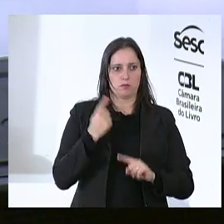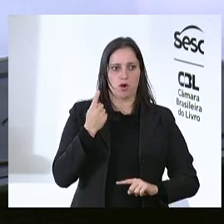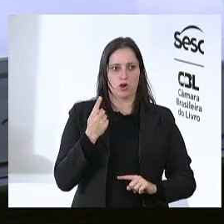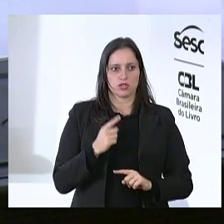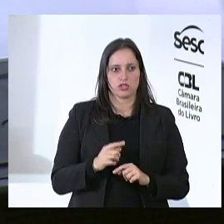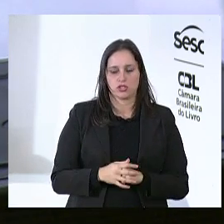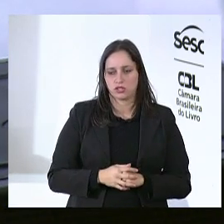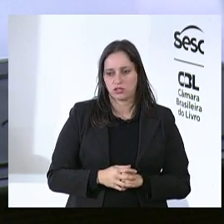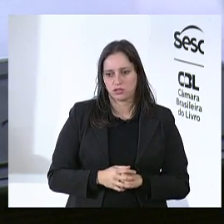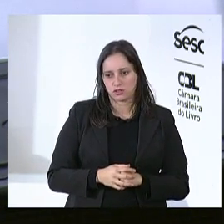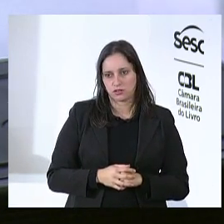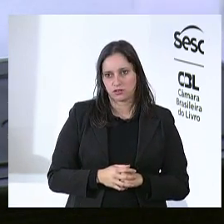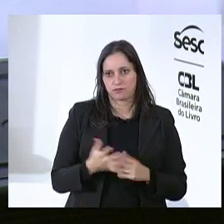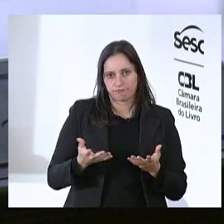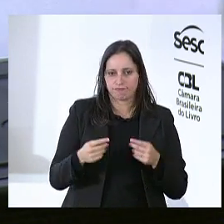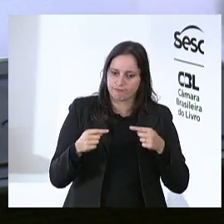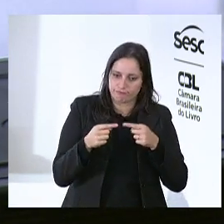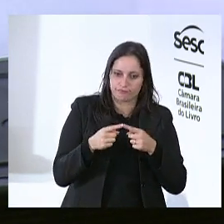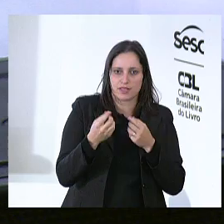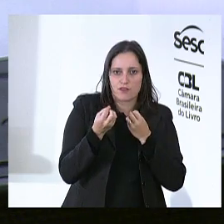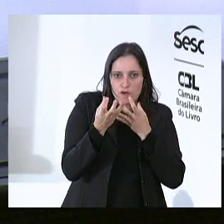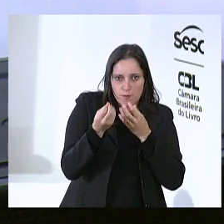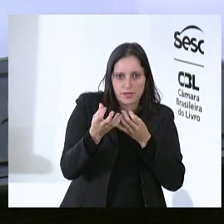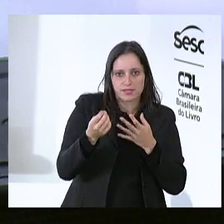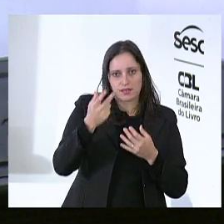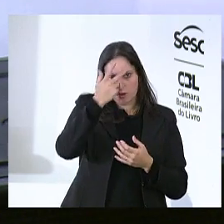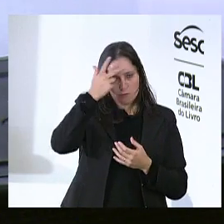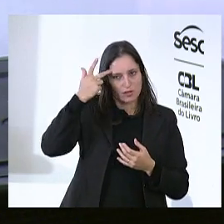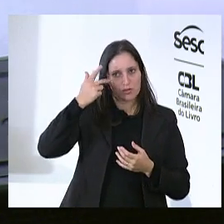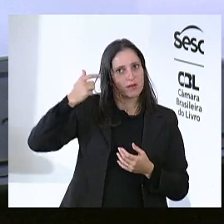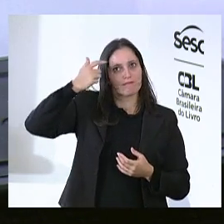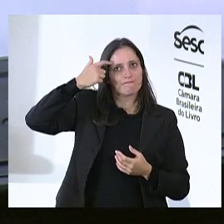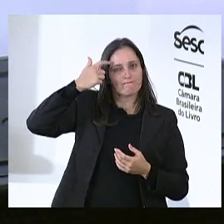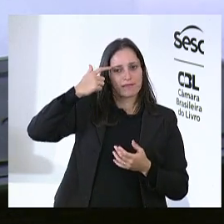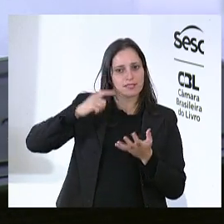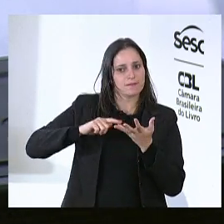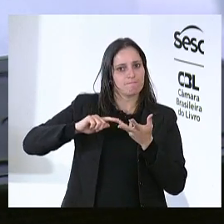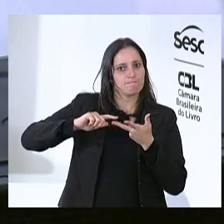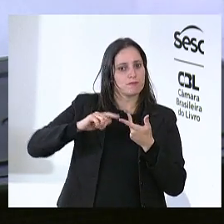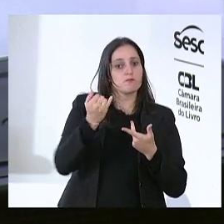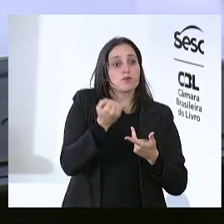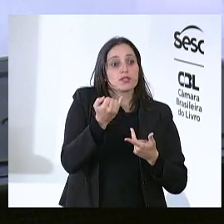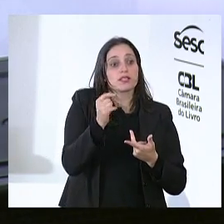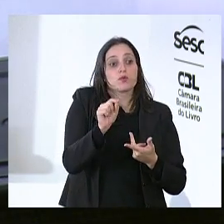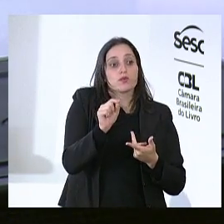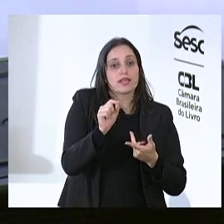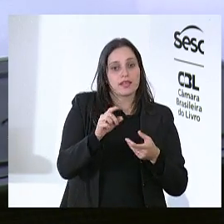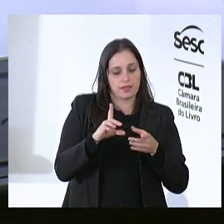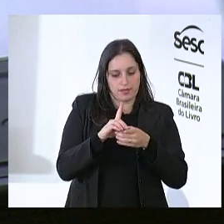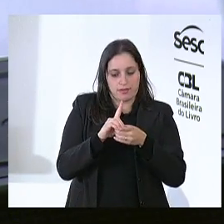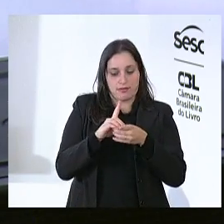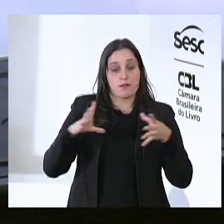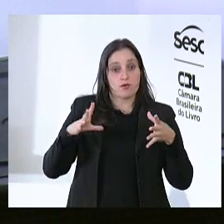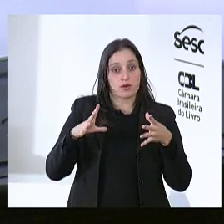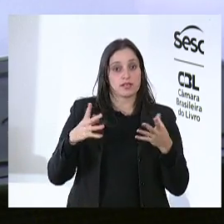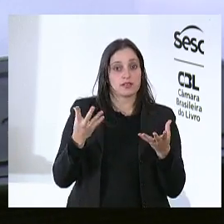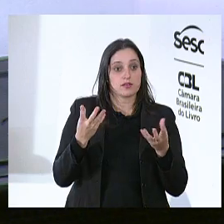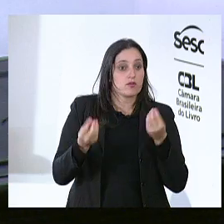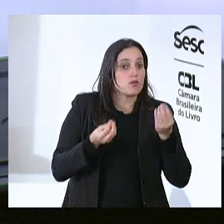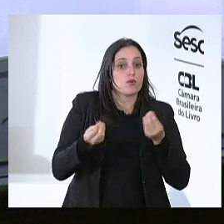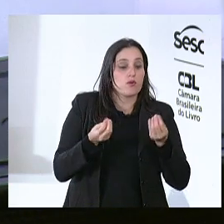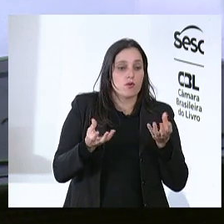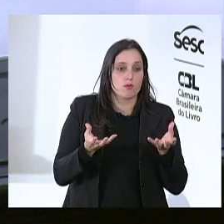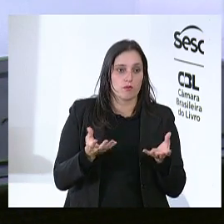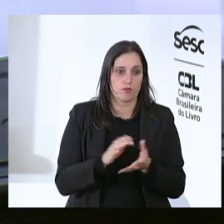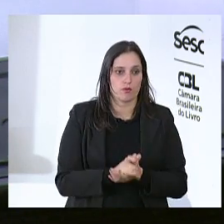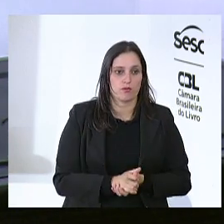Isso eu acho que é uma questão também de formação, de valores, de saber, peraí, qual o caminho para a democracia? Qual o caminho para um sistema? O que eu preciso